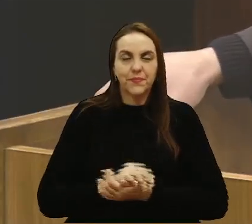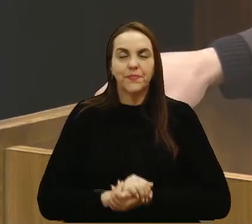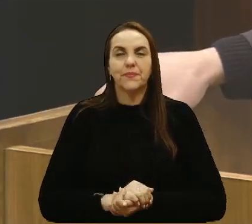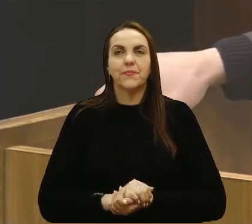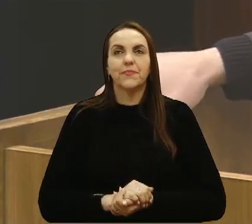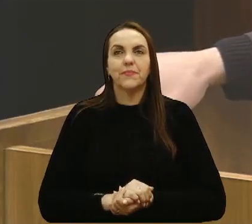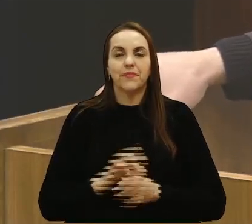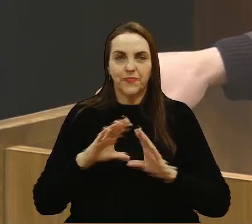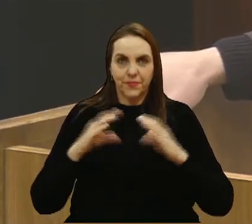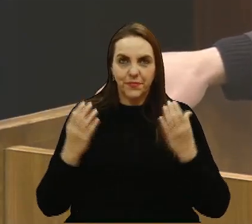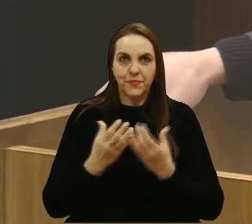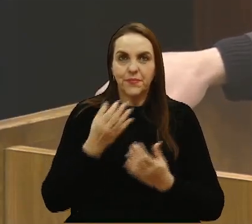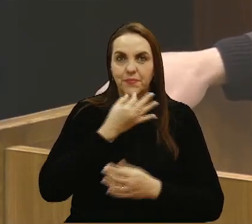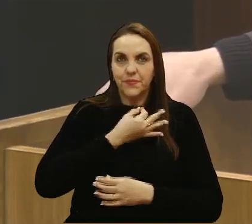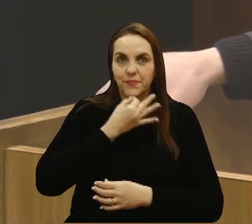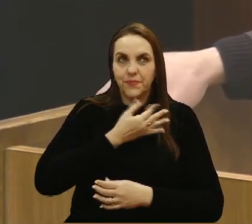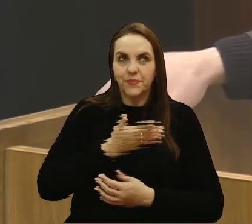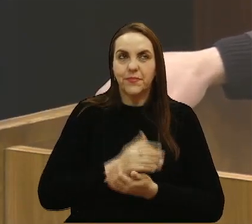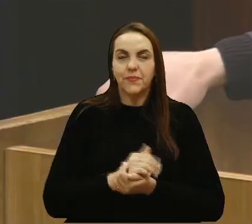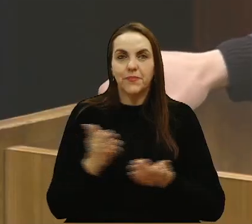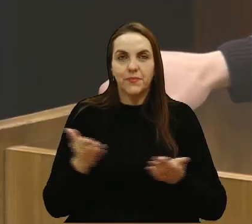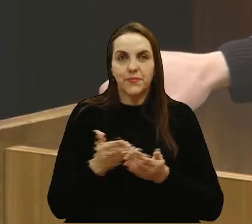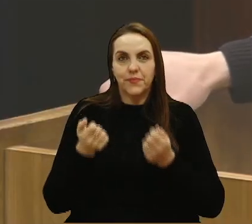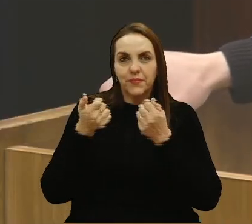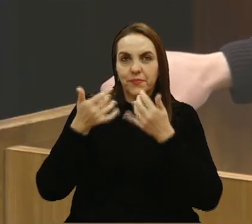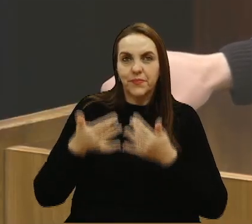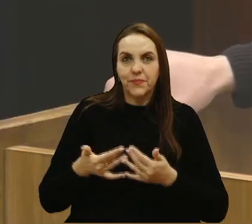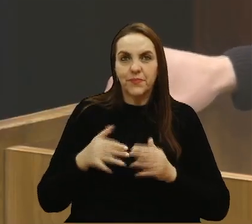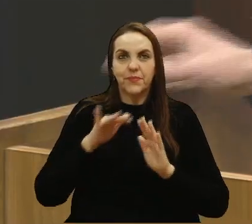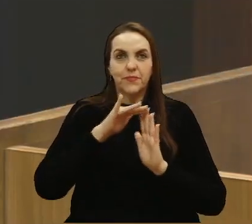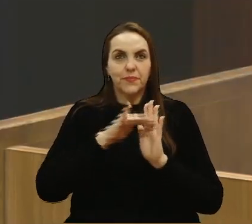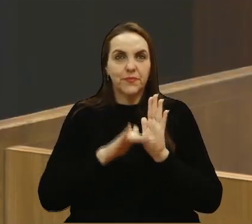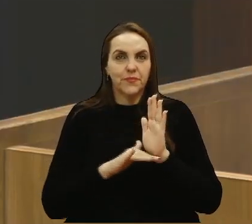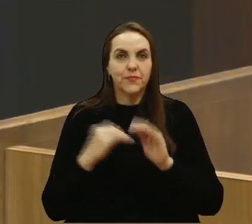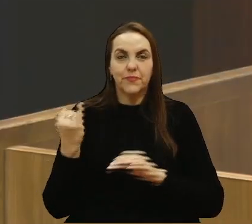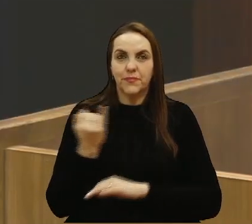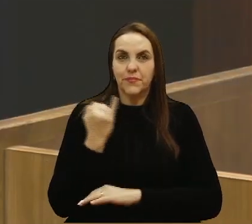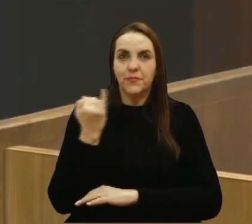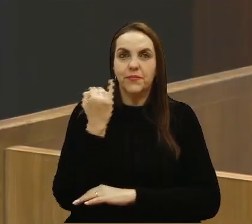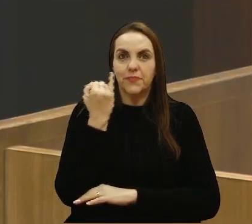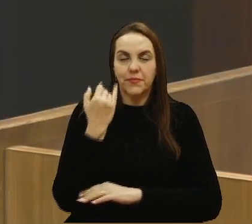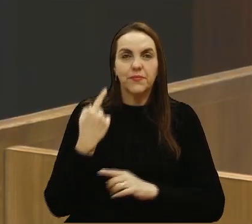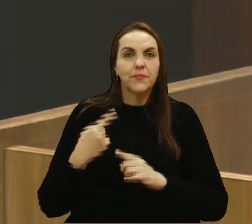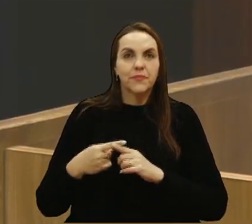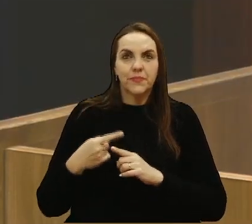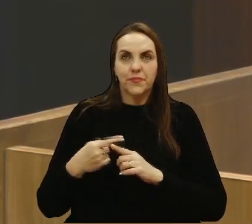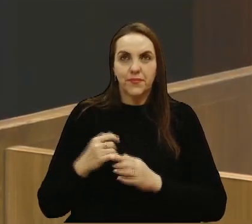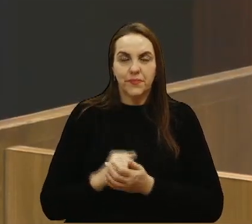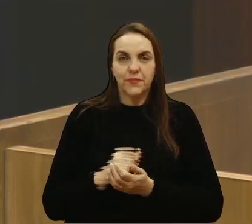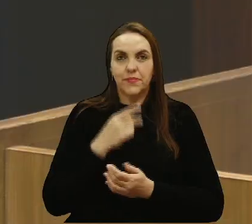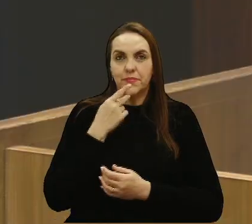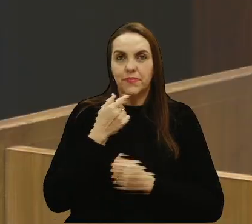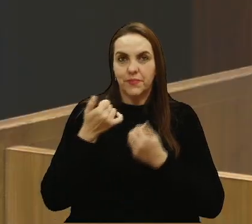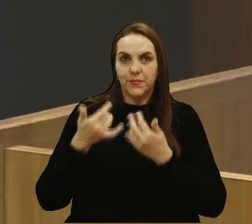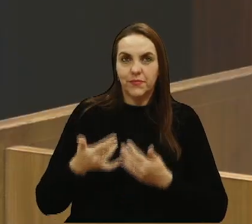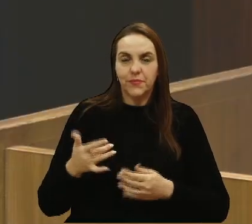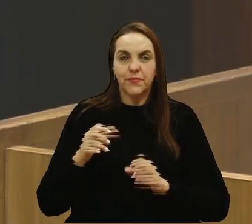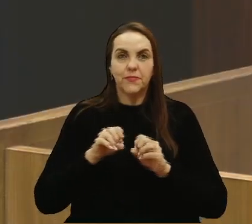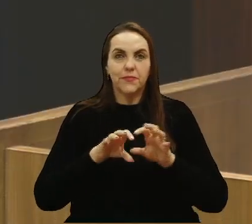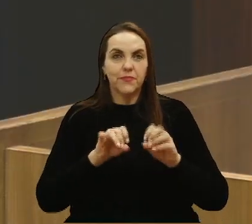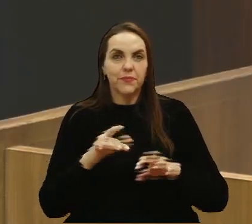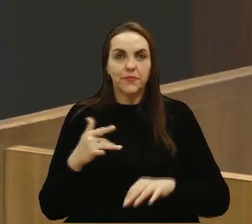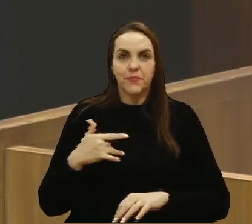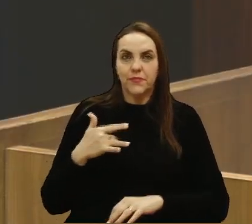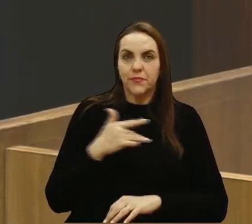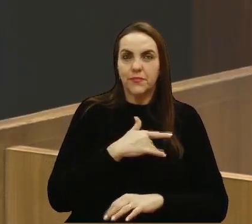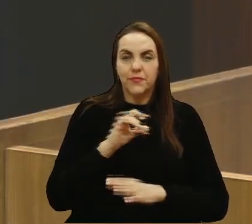A comunidade caxiense, hoje venho falar de uma pauta muito importante, porque quando falamos de educação, saúde,